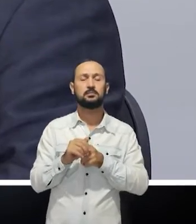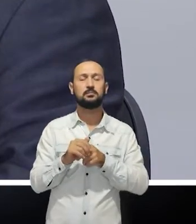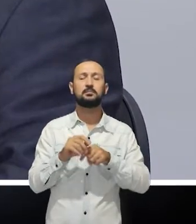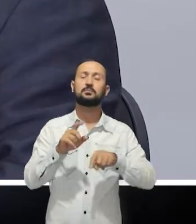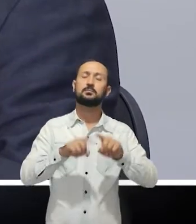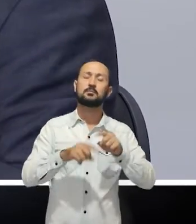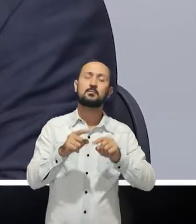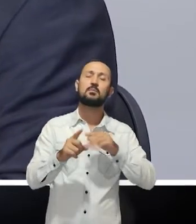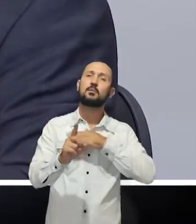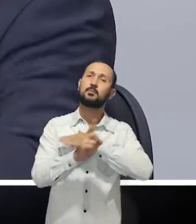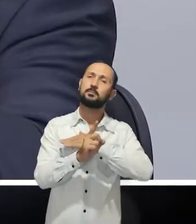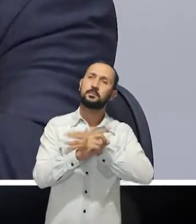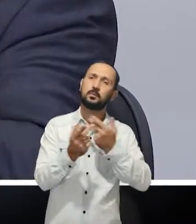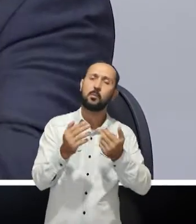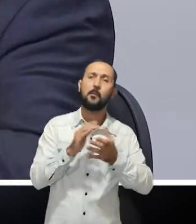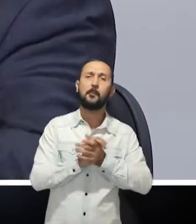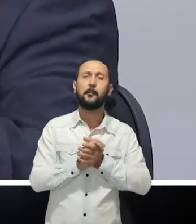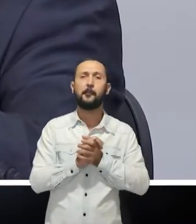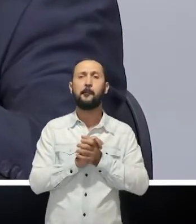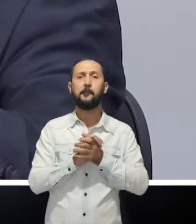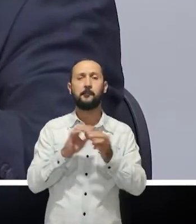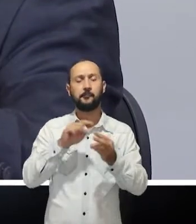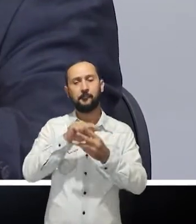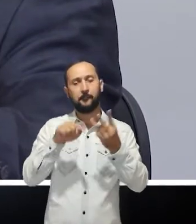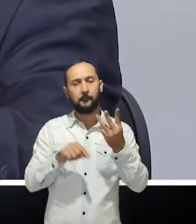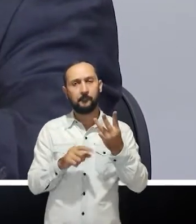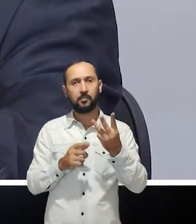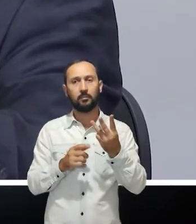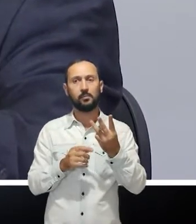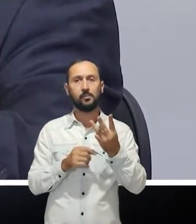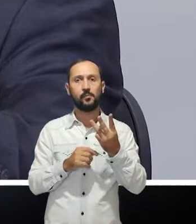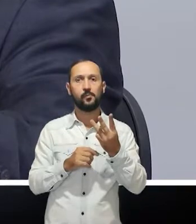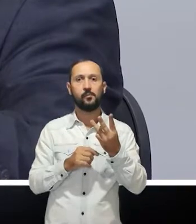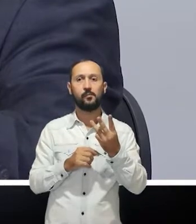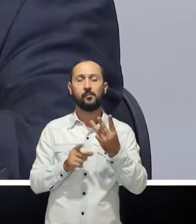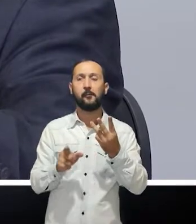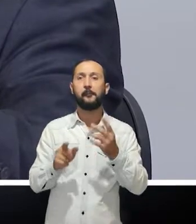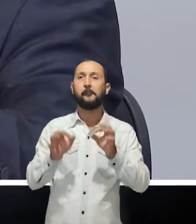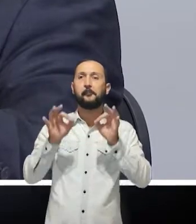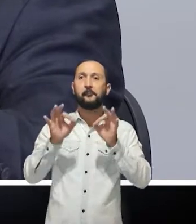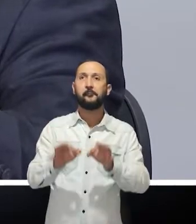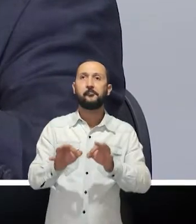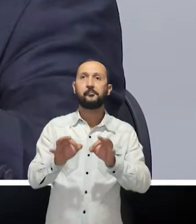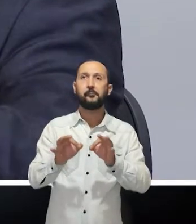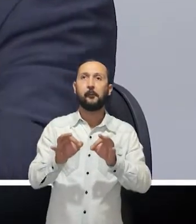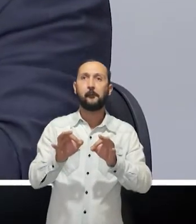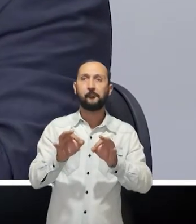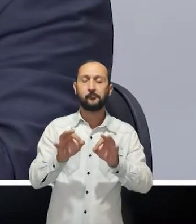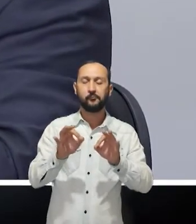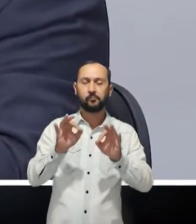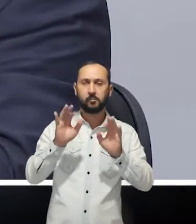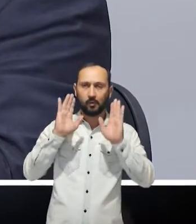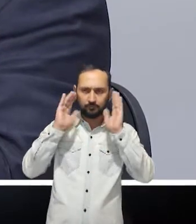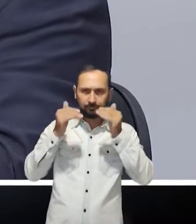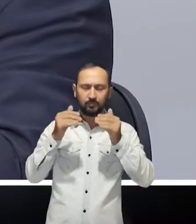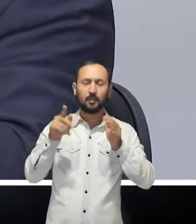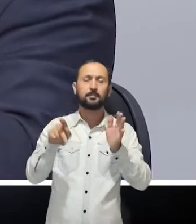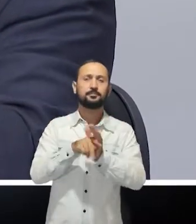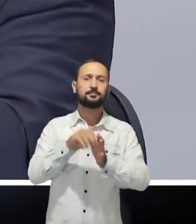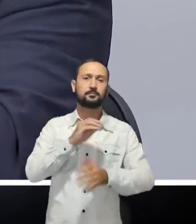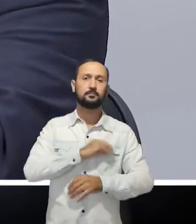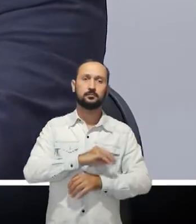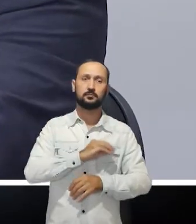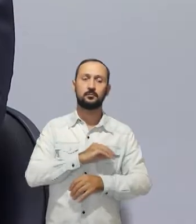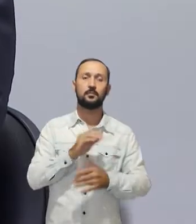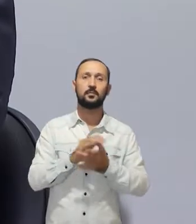como serviço também. Né? Então, 3 patamares. E o justo é que recaia sobre a renda. Porque a renda olha